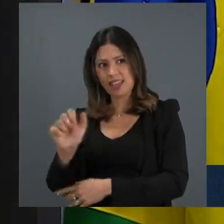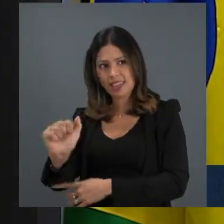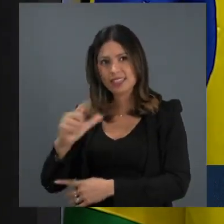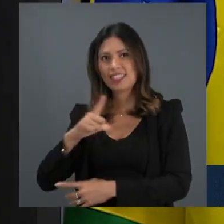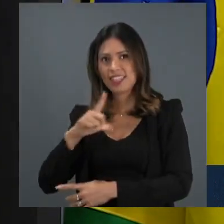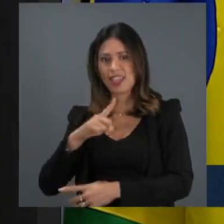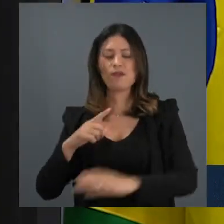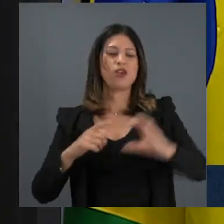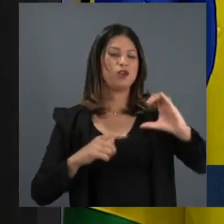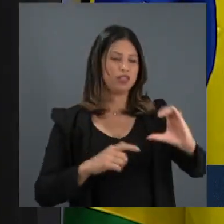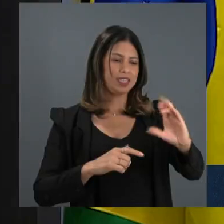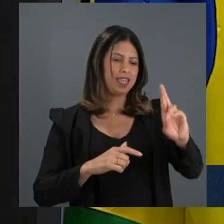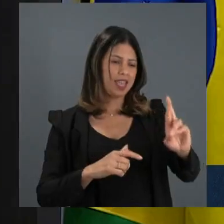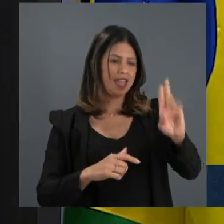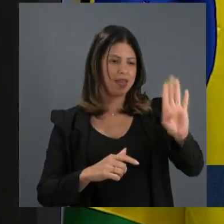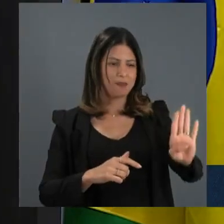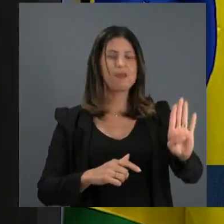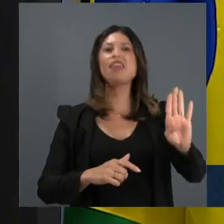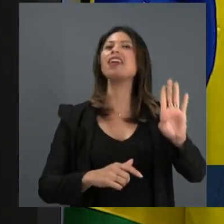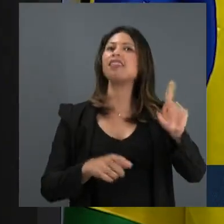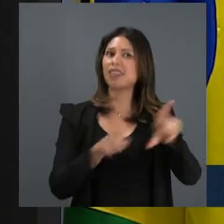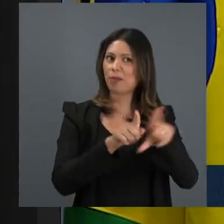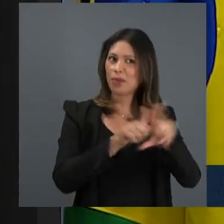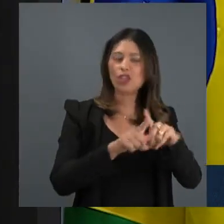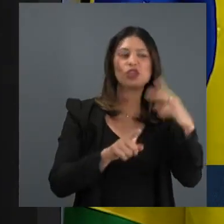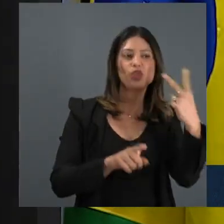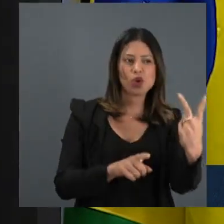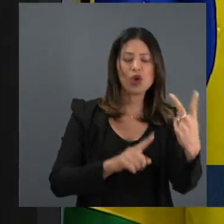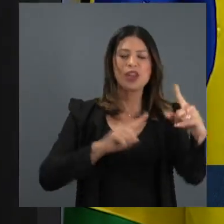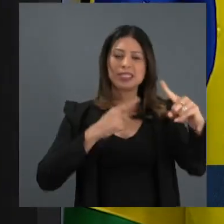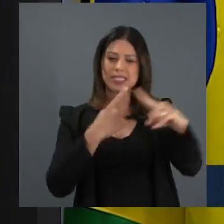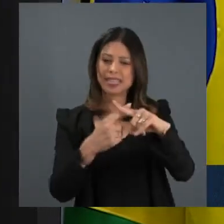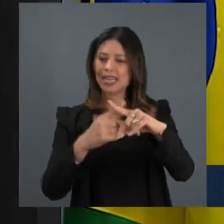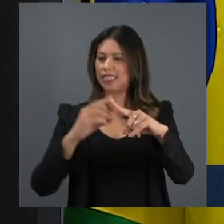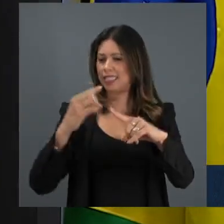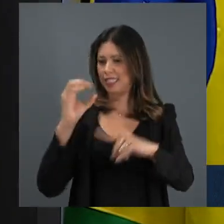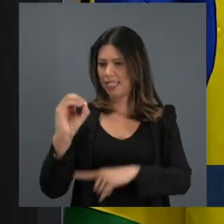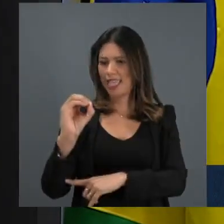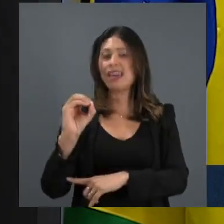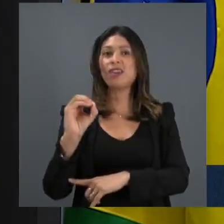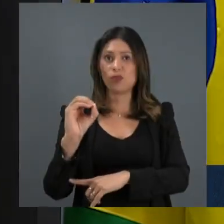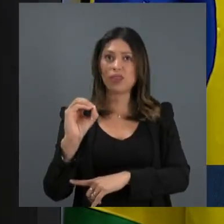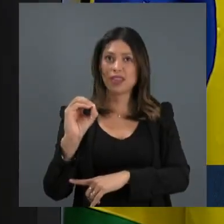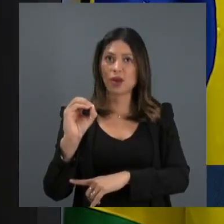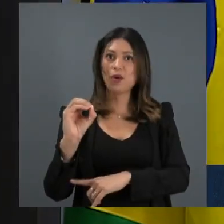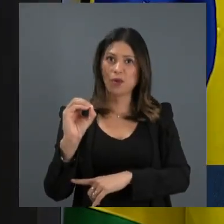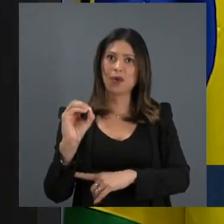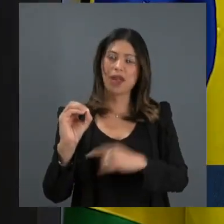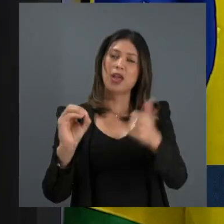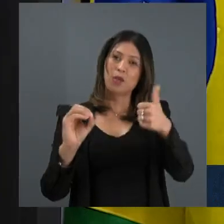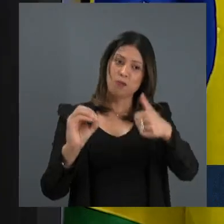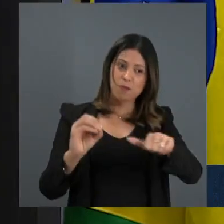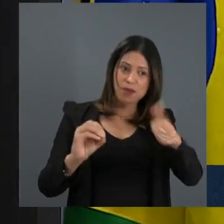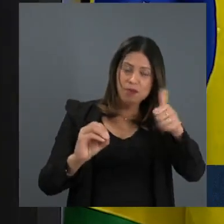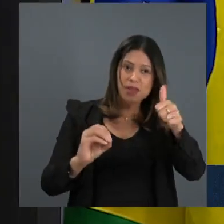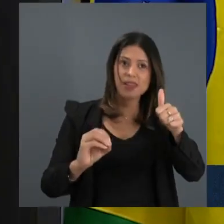CRB foi lá e fez 2-0 na segunda, no jogo de volta. O primeiro de ida foi no Castelão.